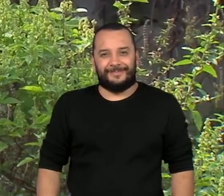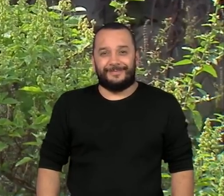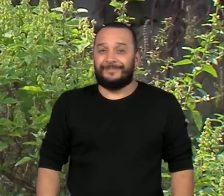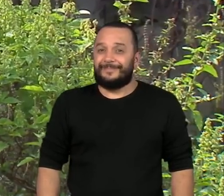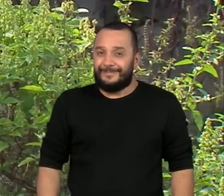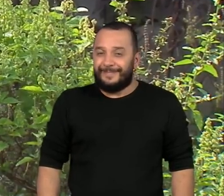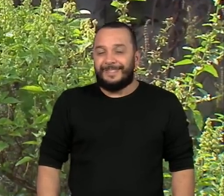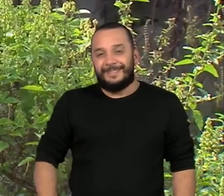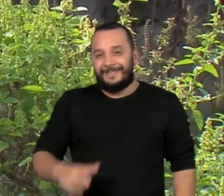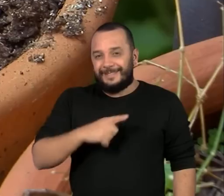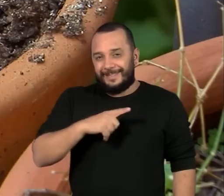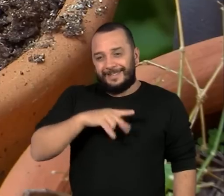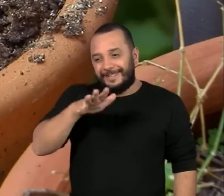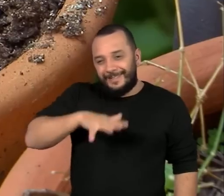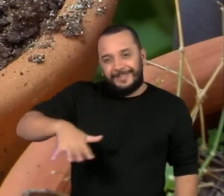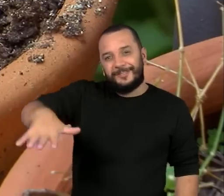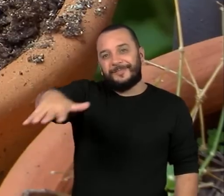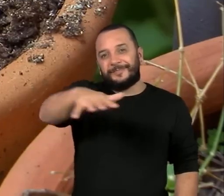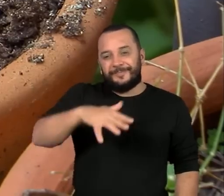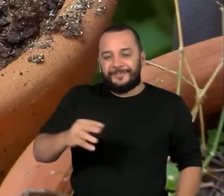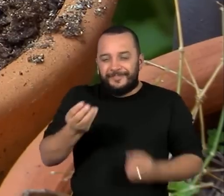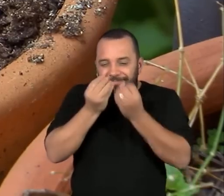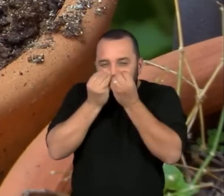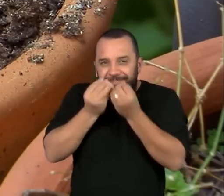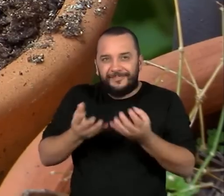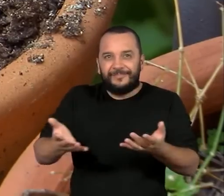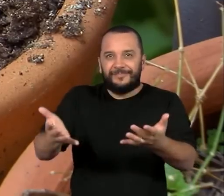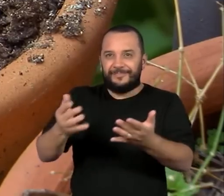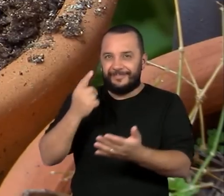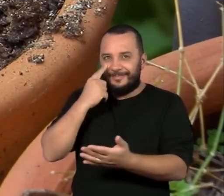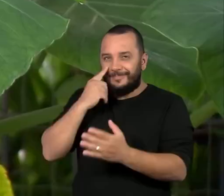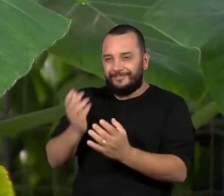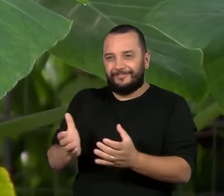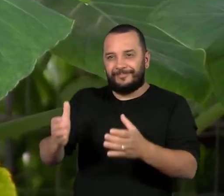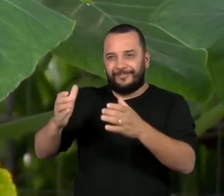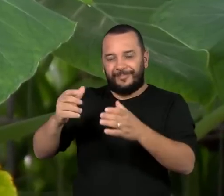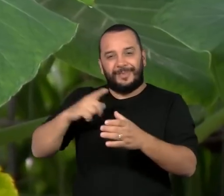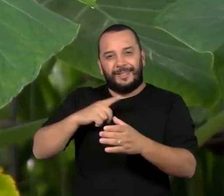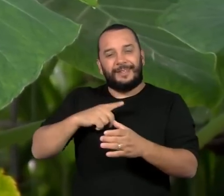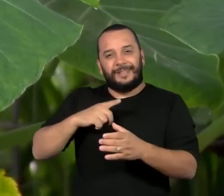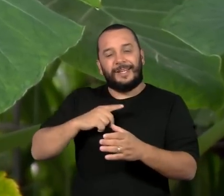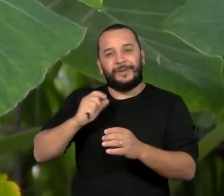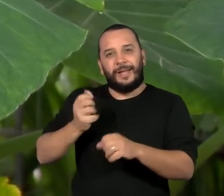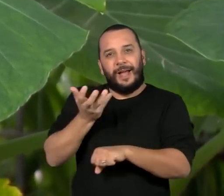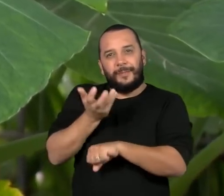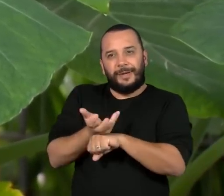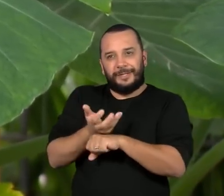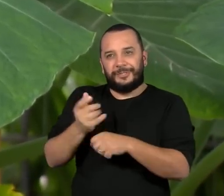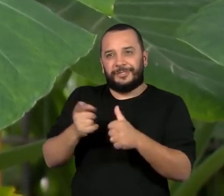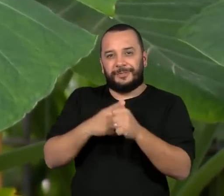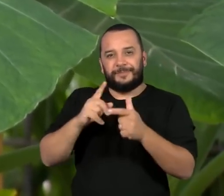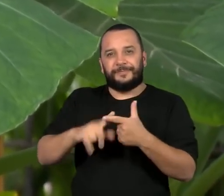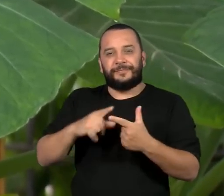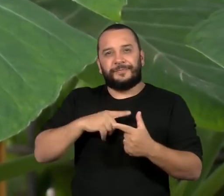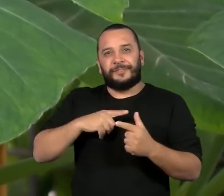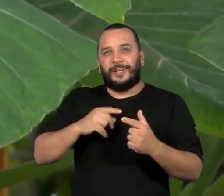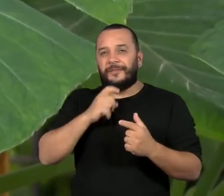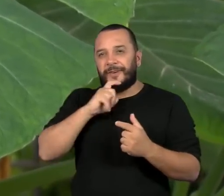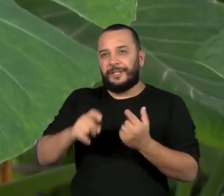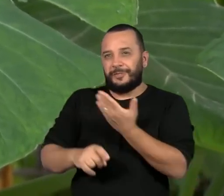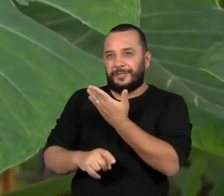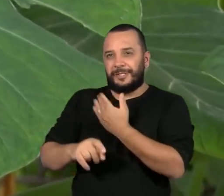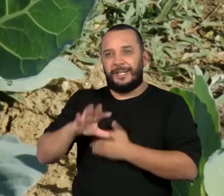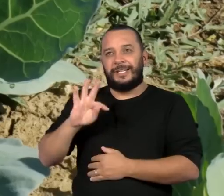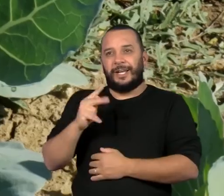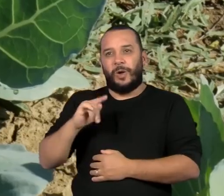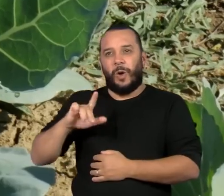O paisagismo aqui envolve o plantio em vasos do abacaxi e da taioba, que já foi comum à mesa no interior